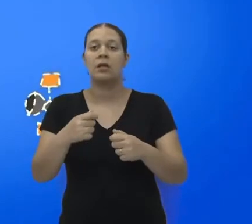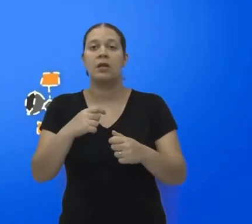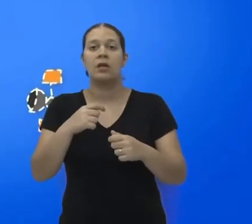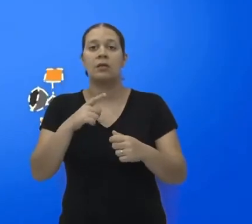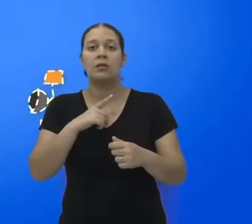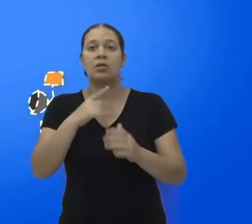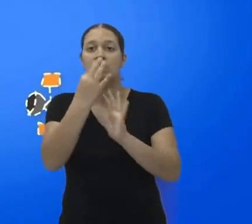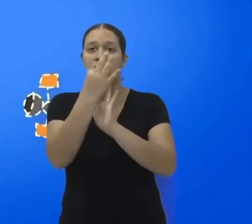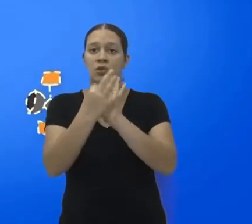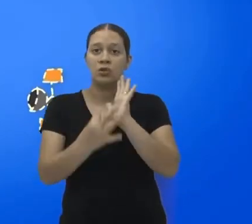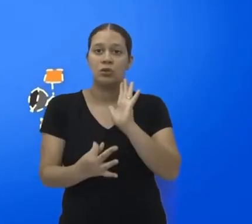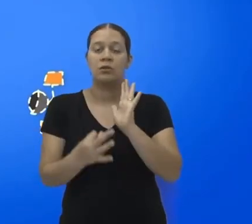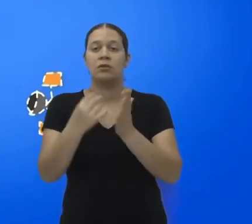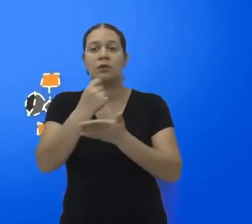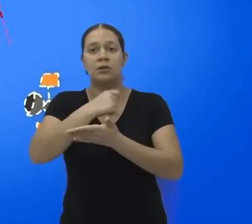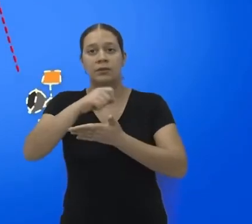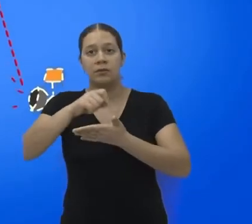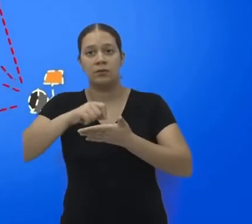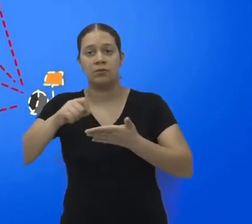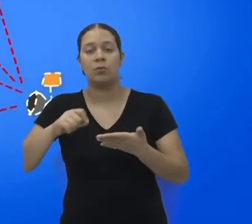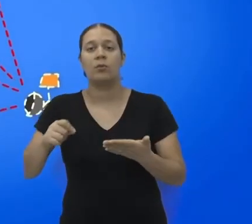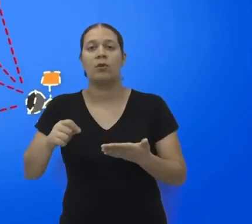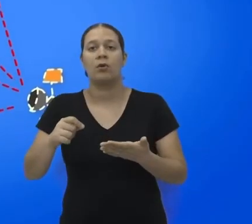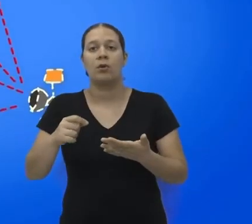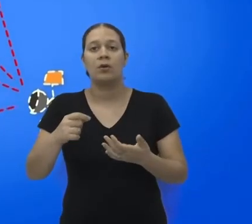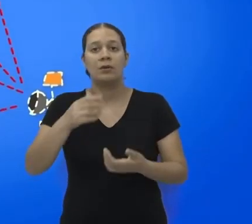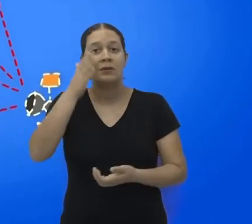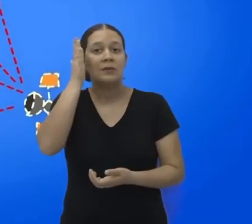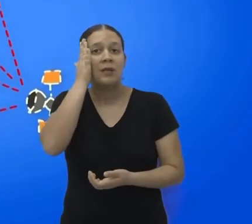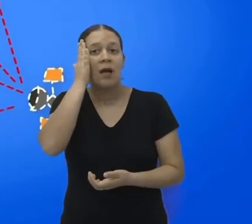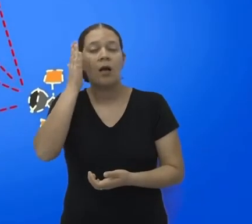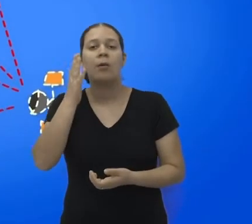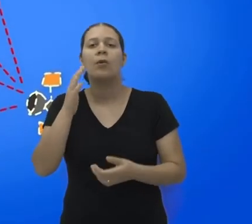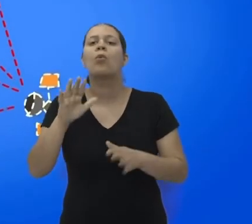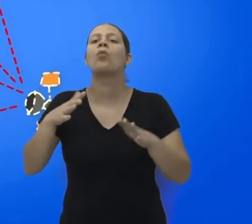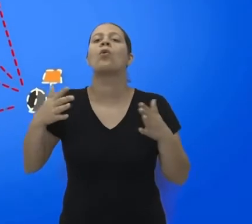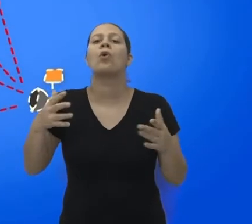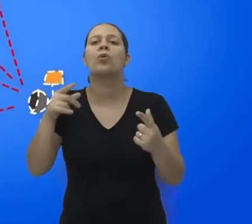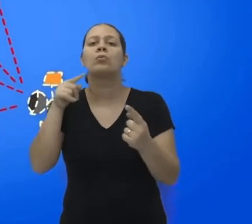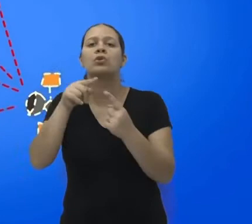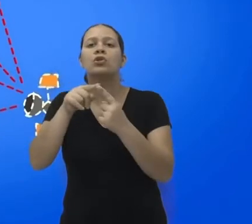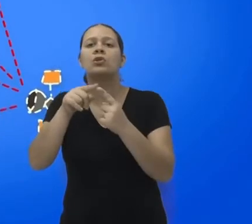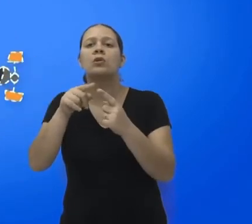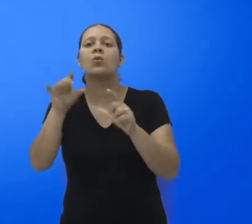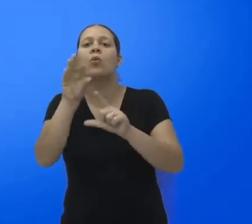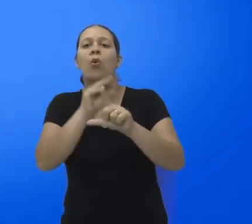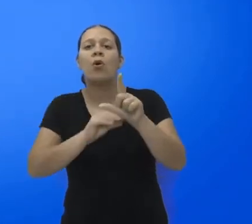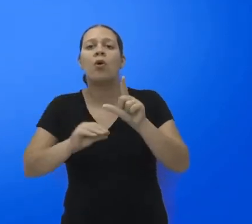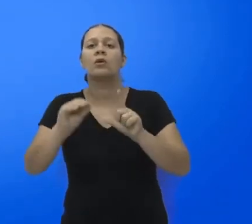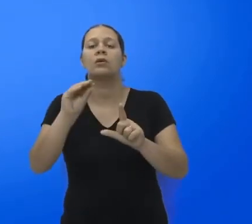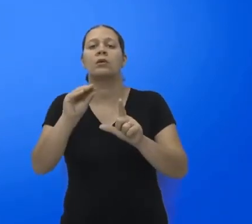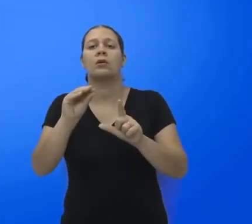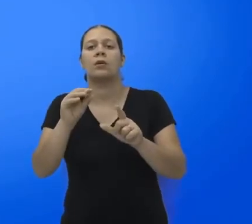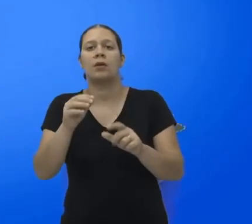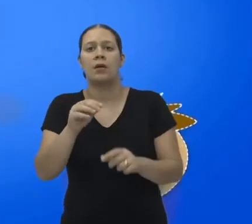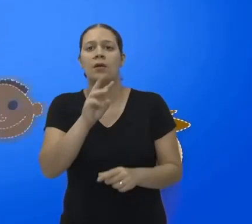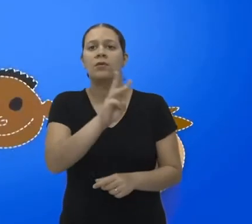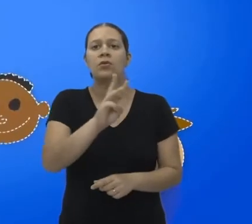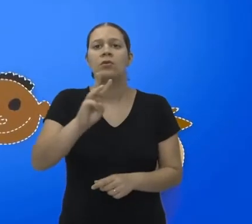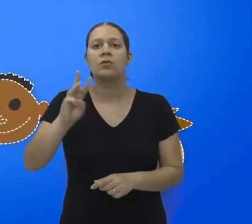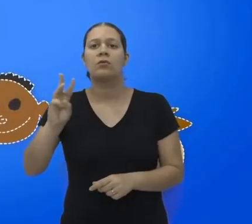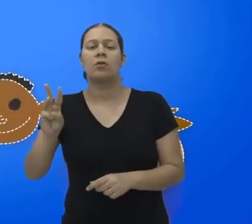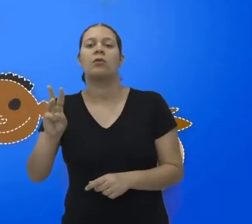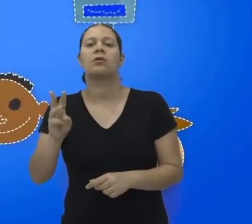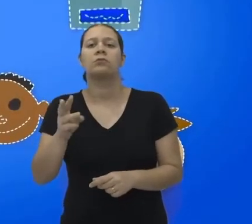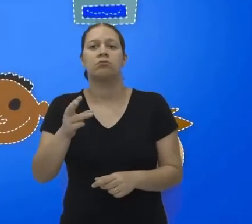procurar o contexto na qual foi escrita, tentando descobrir o objetivo de quem fez ou compartilhou, procurando em